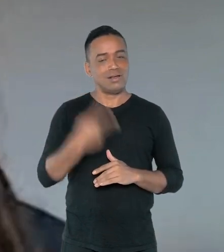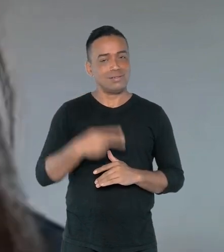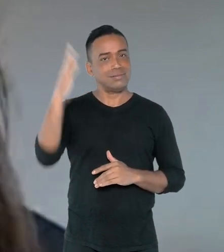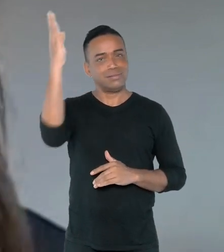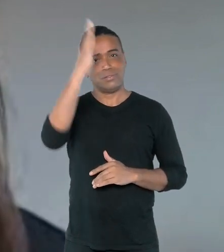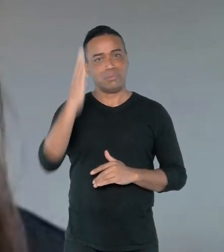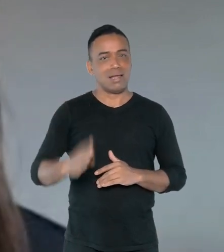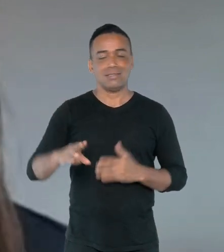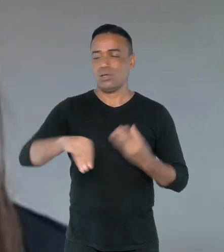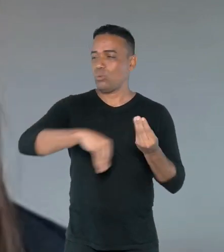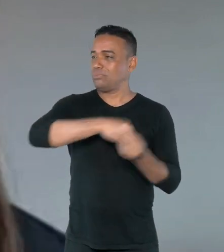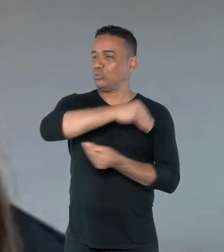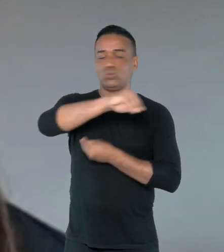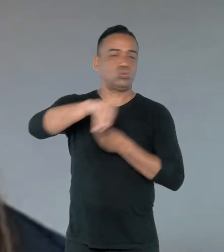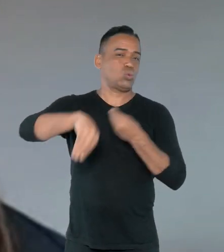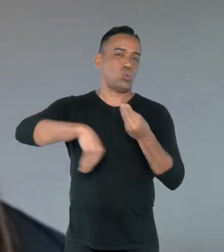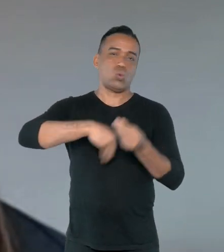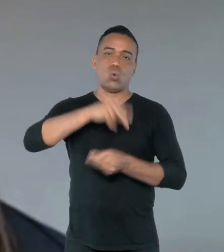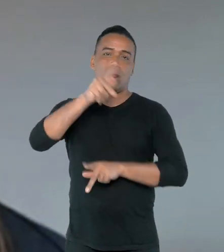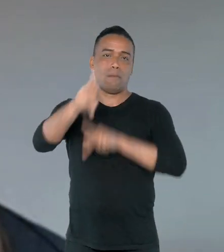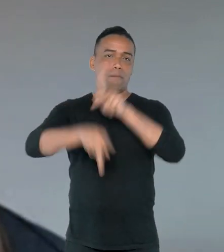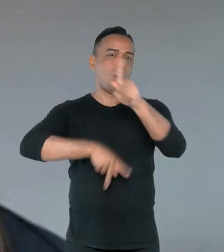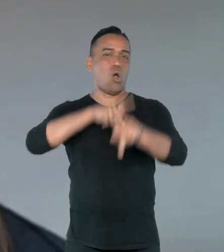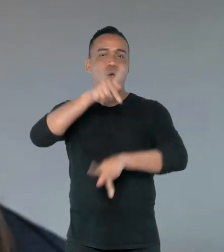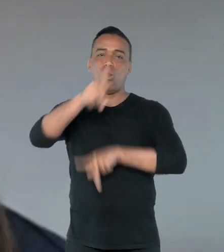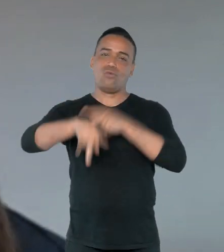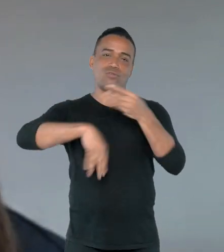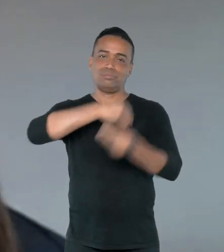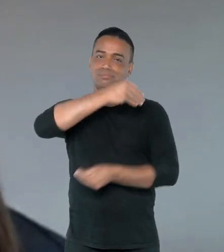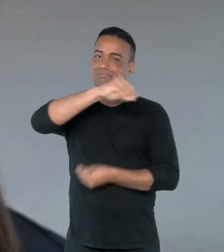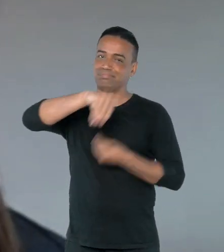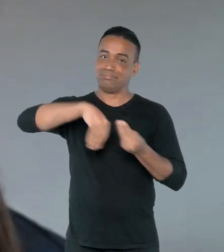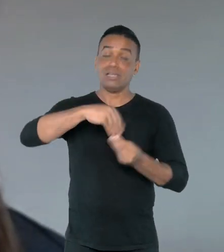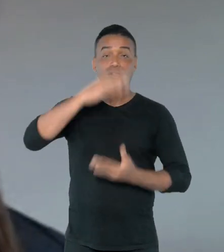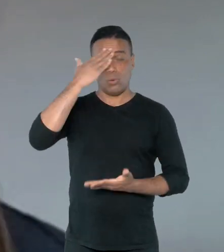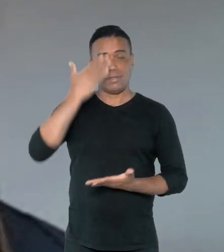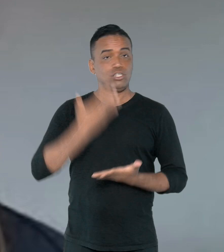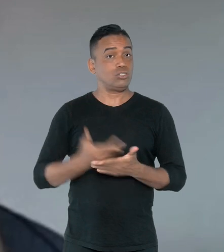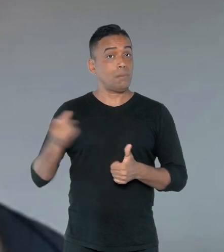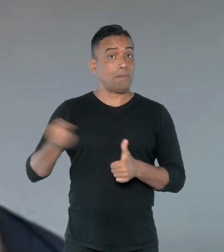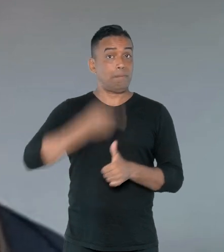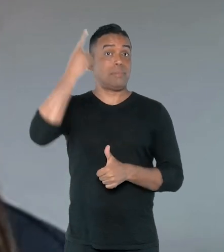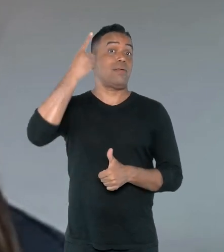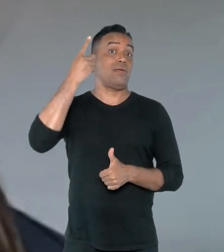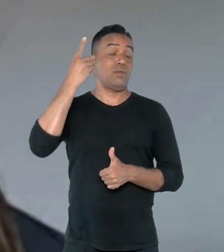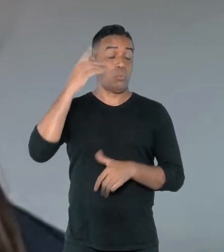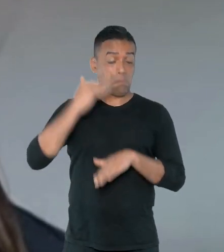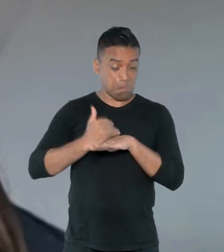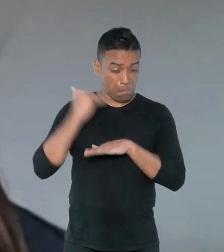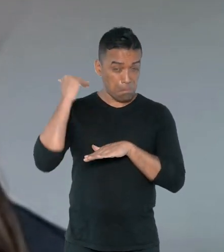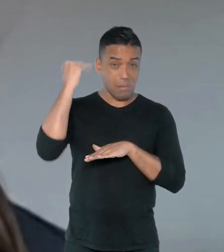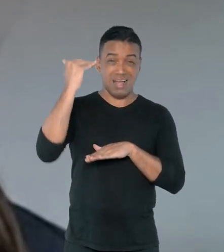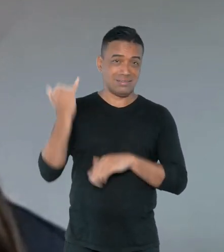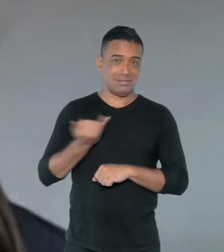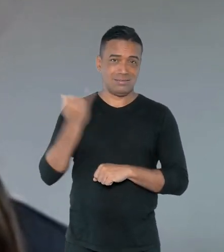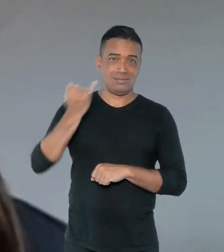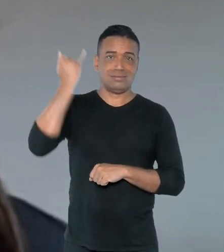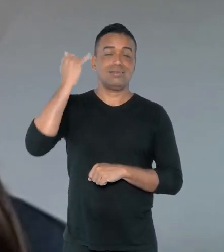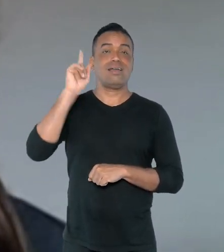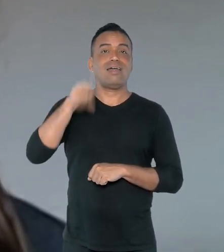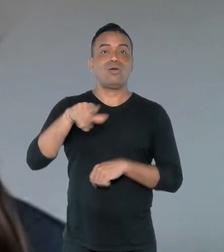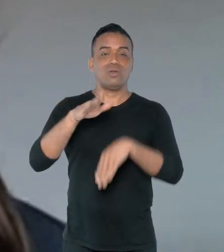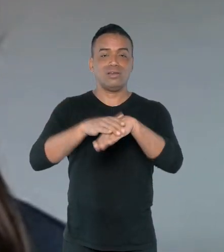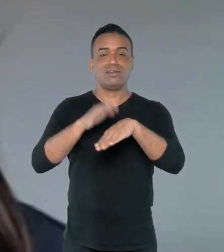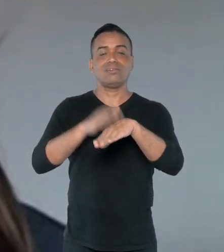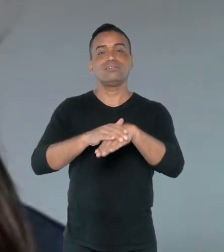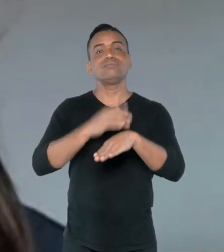temos todas essas misturas. E eu acredito, assim, que o primeiro passo mais importante é o